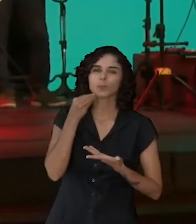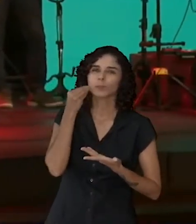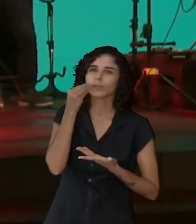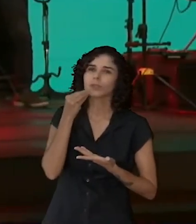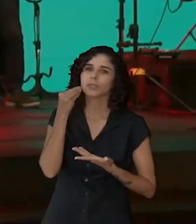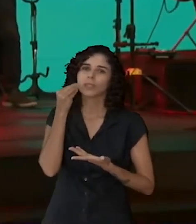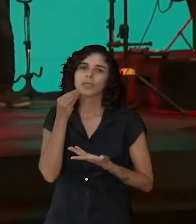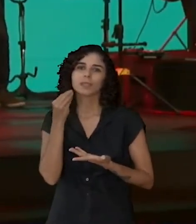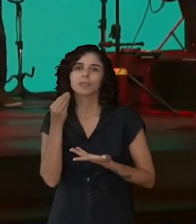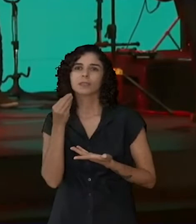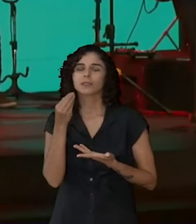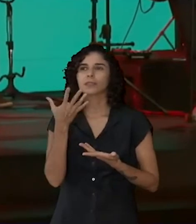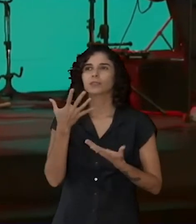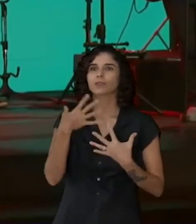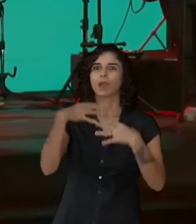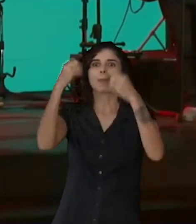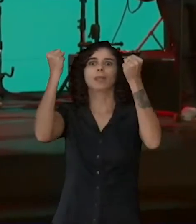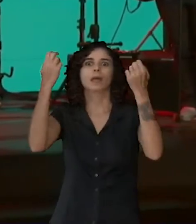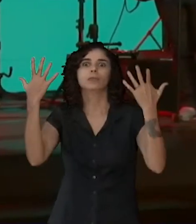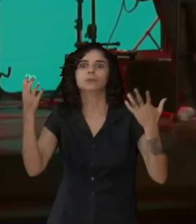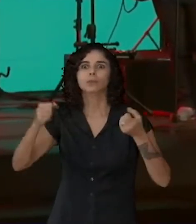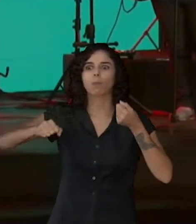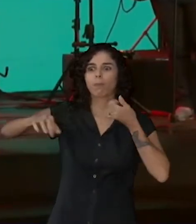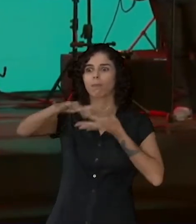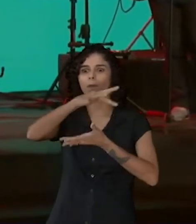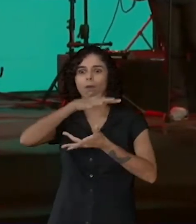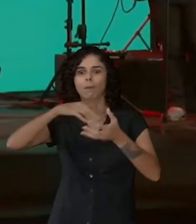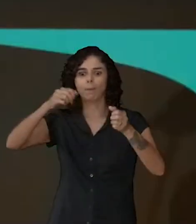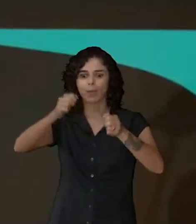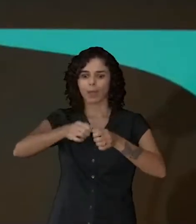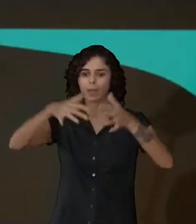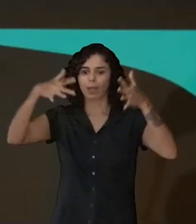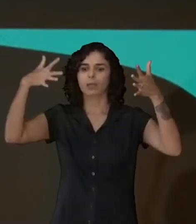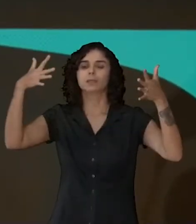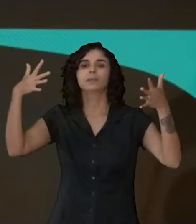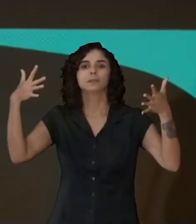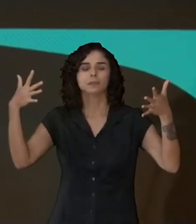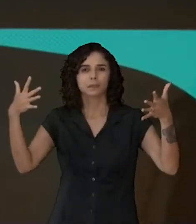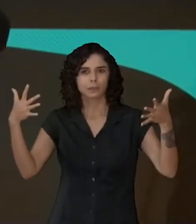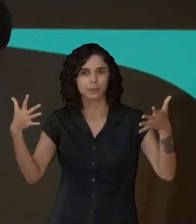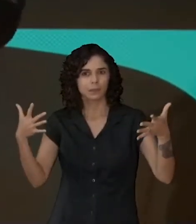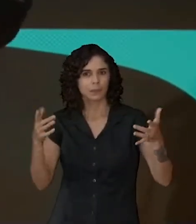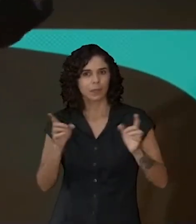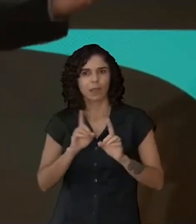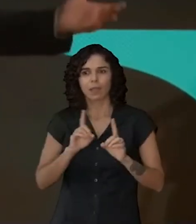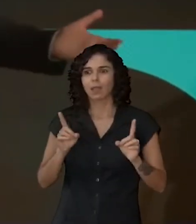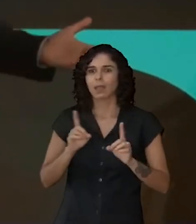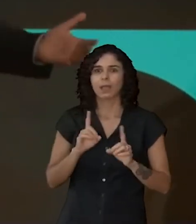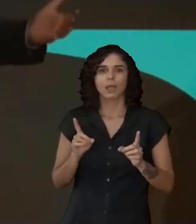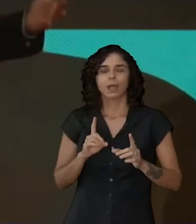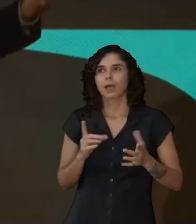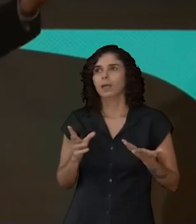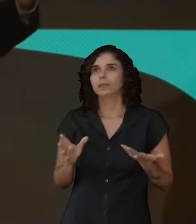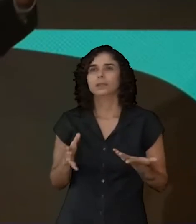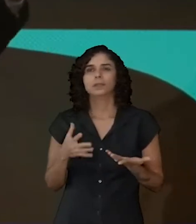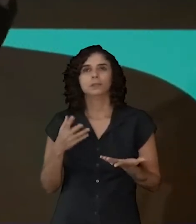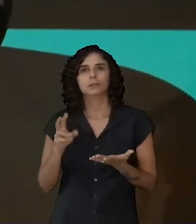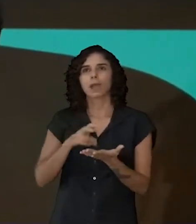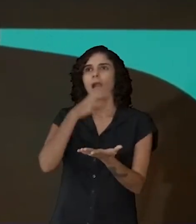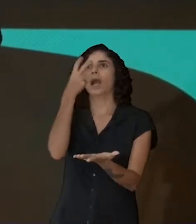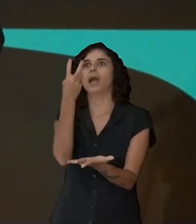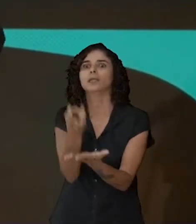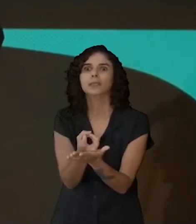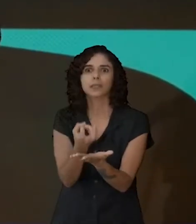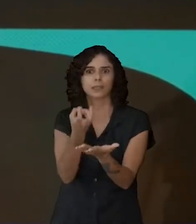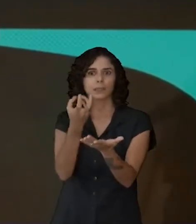de ser arrebatado, de não resistir ao poder dele, cair,